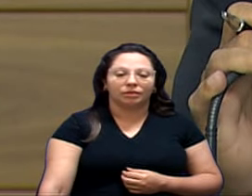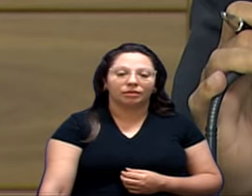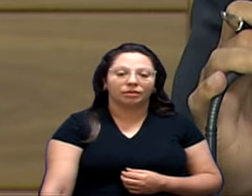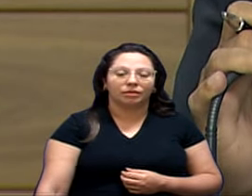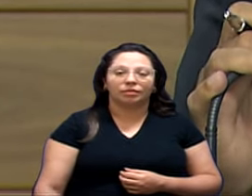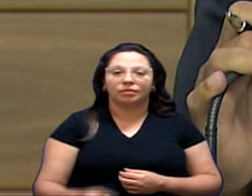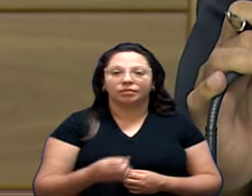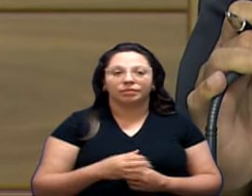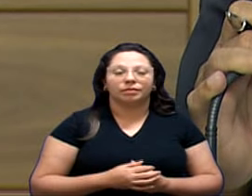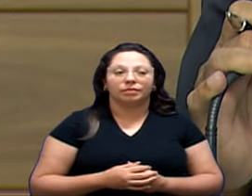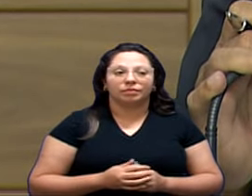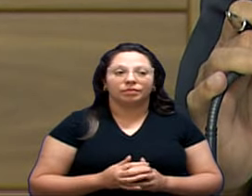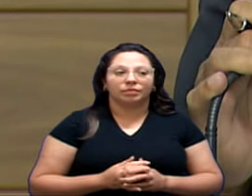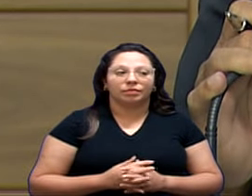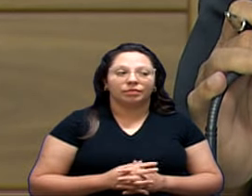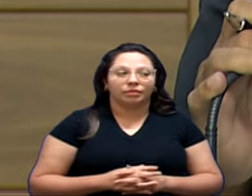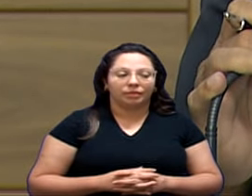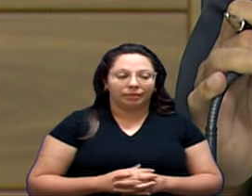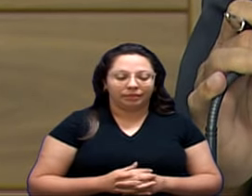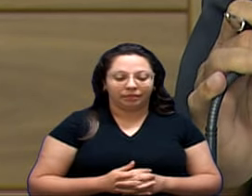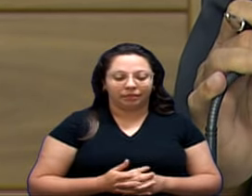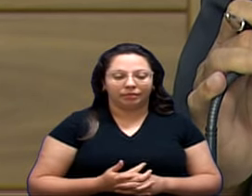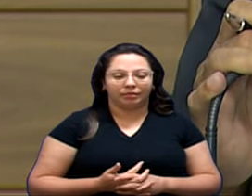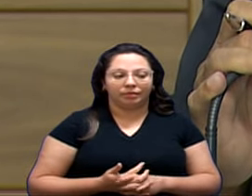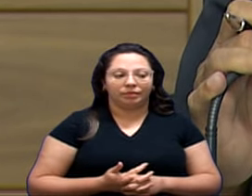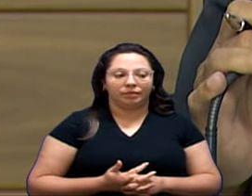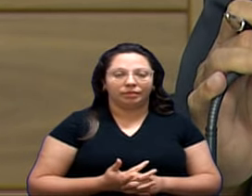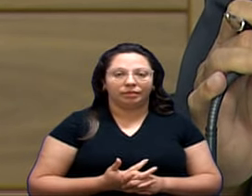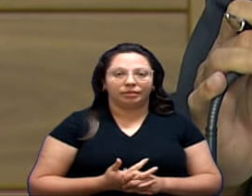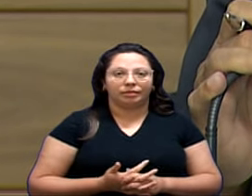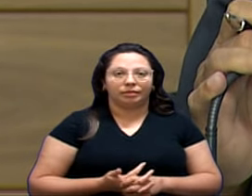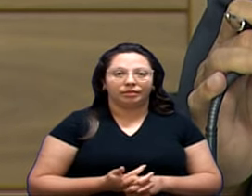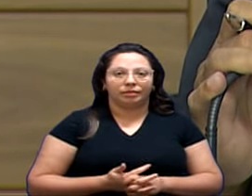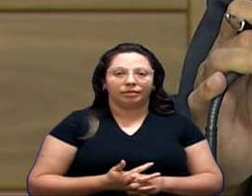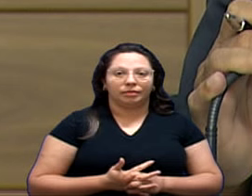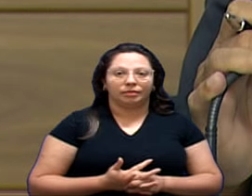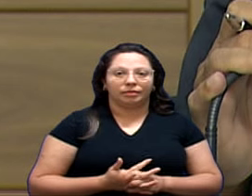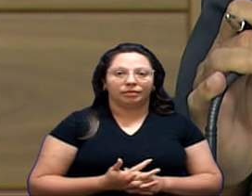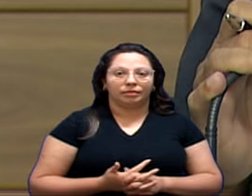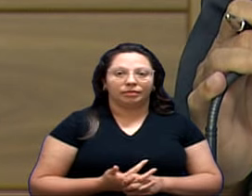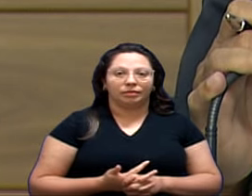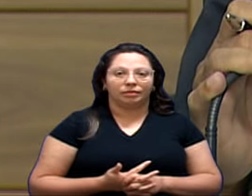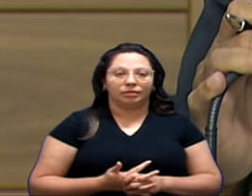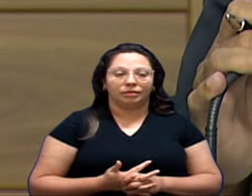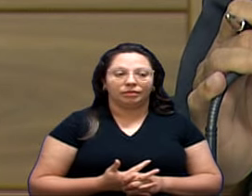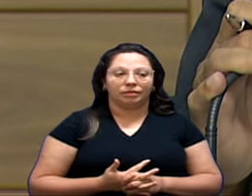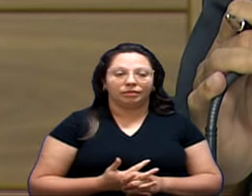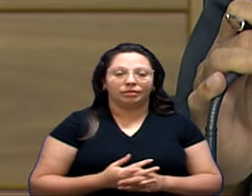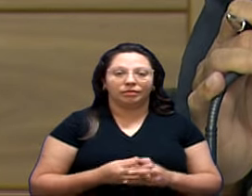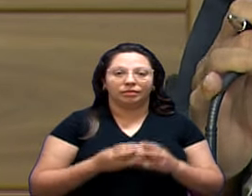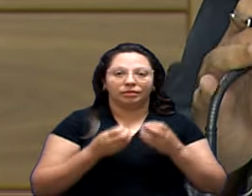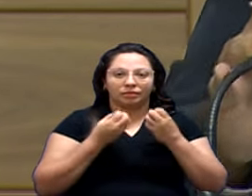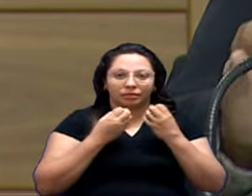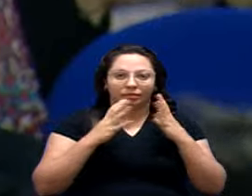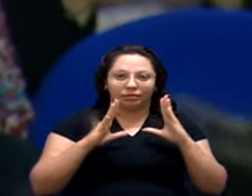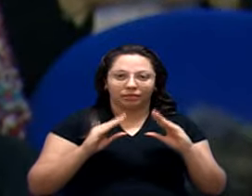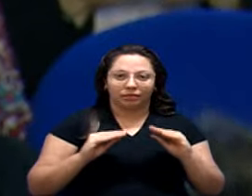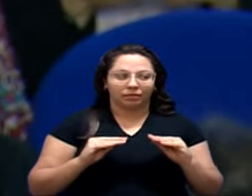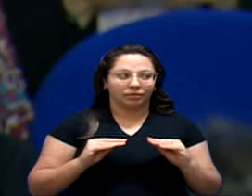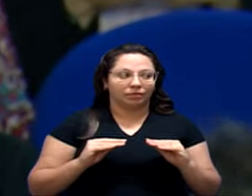Boa noite tá funcionando o som tá aberto Boa